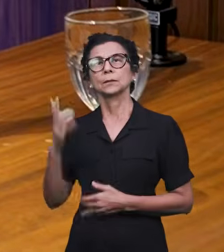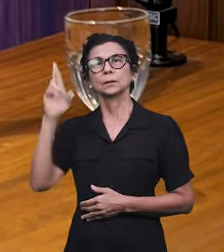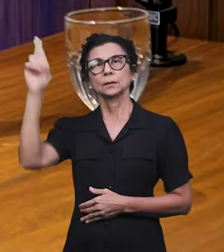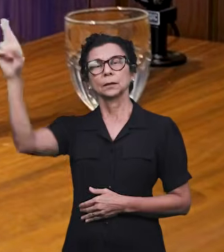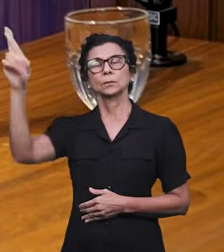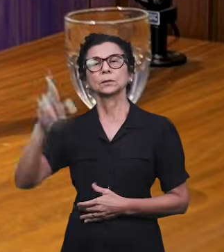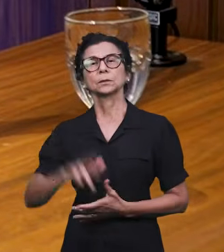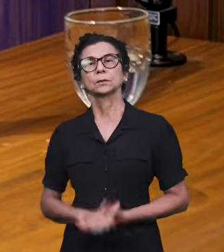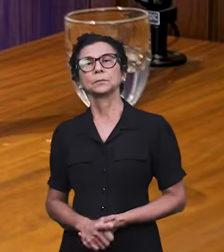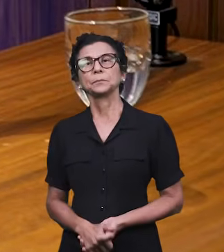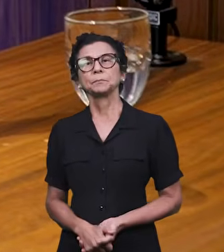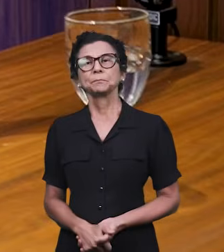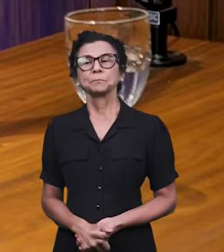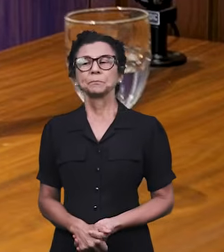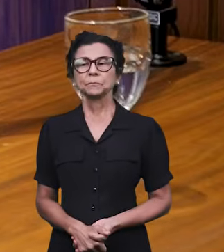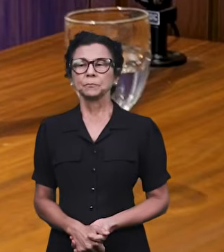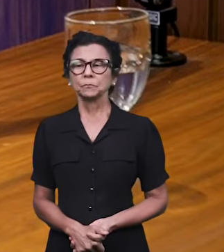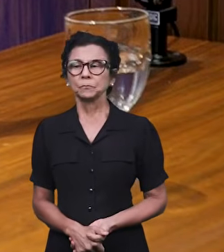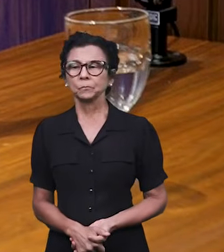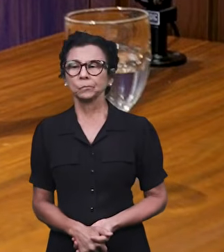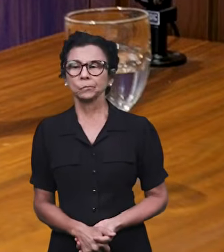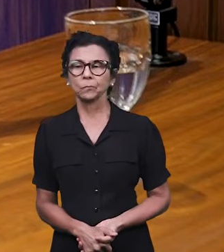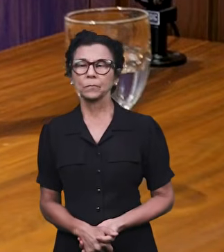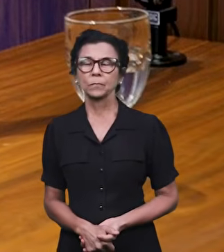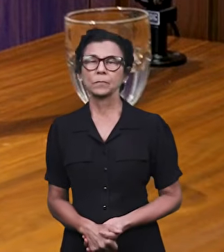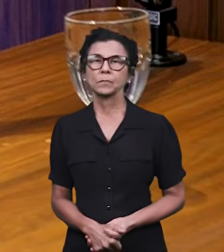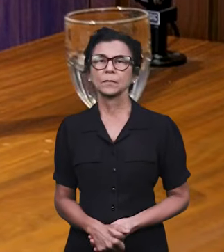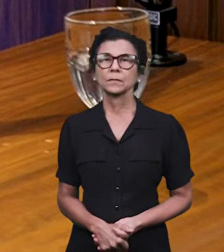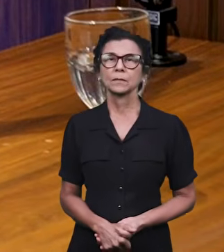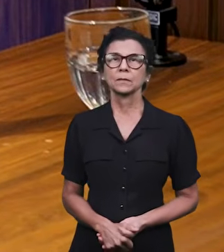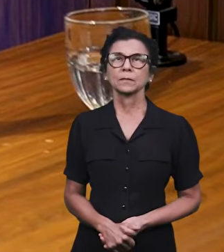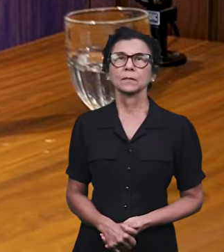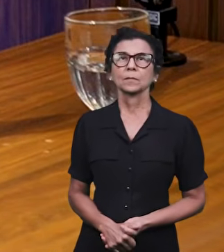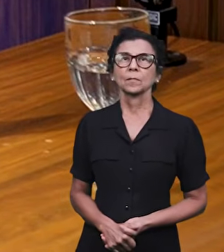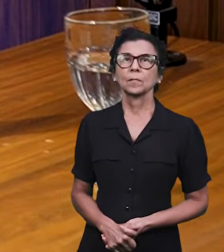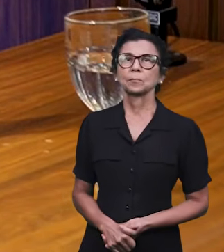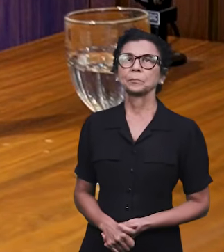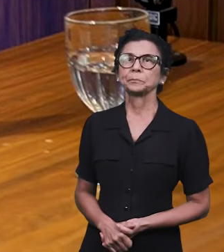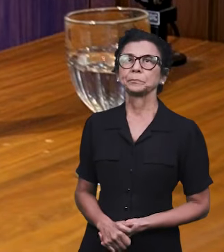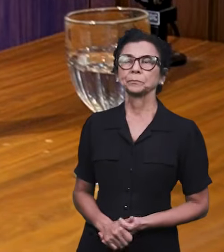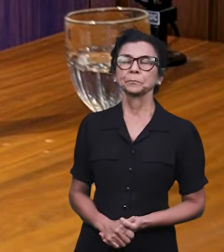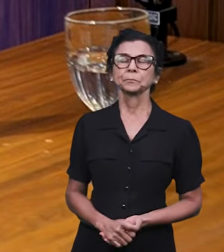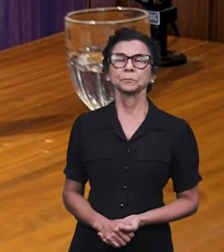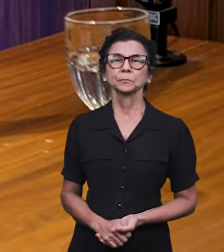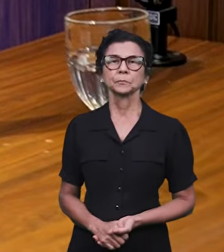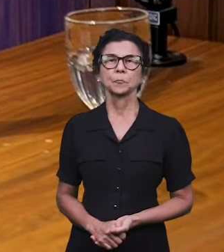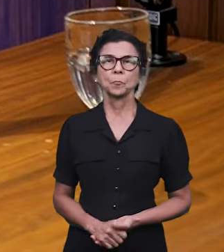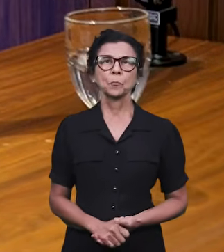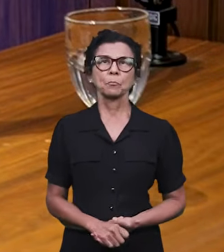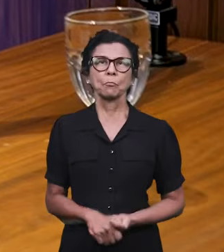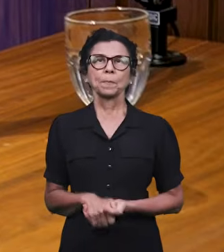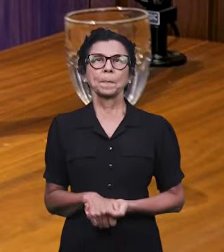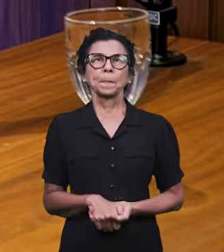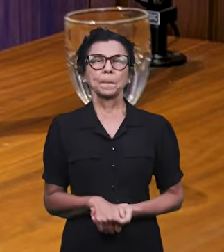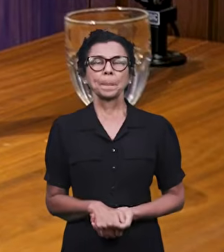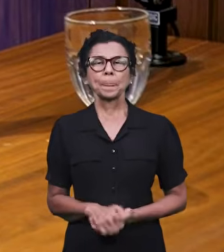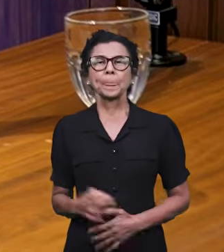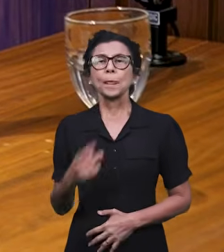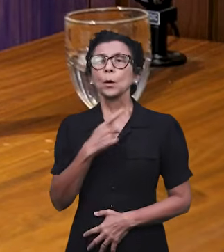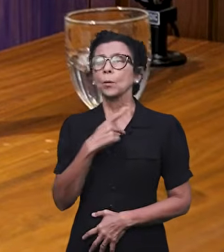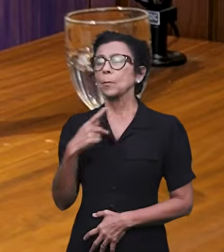Jesus. Graças a Deus. Eu queria, antes do encerramento, convidar o pastor Vitor desse último programa aqui, dar alguma palavra